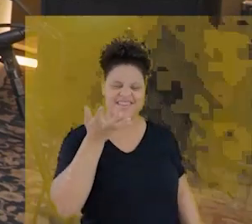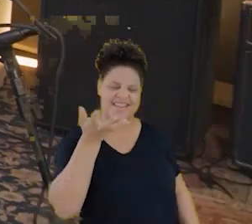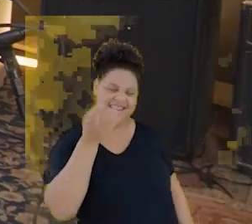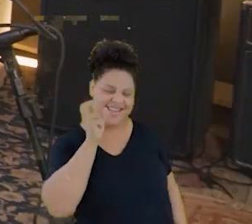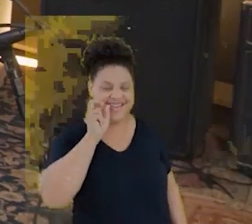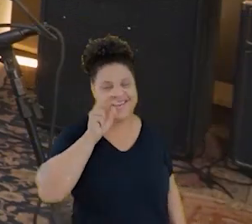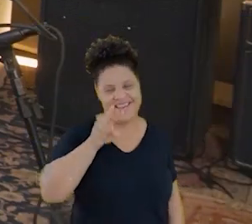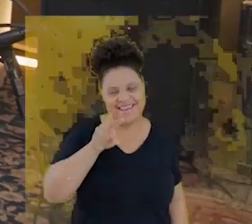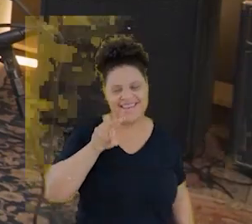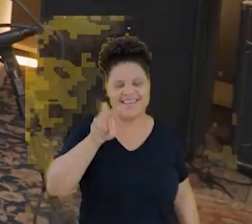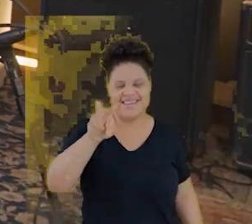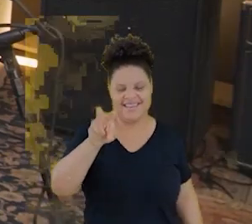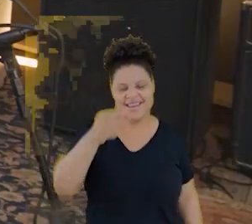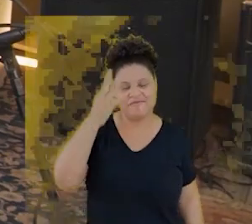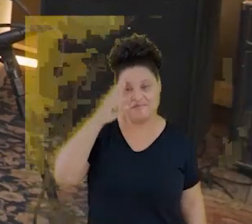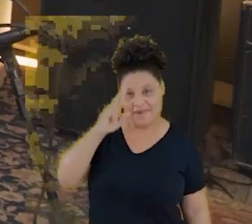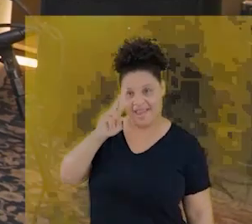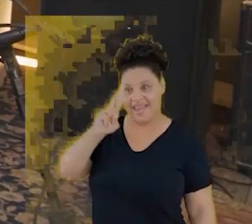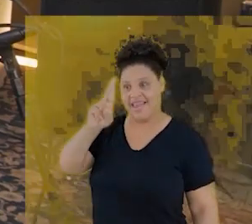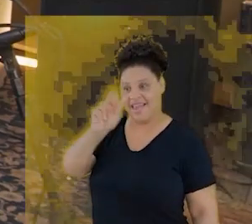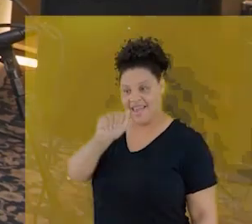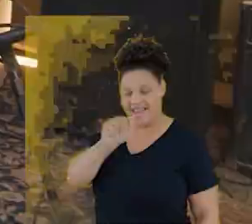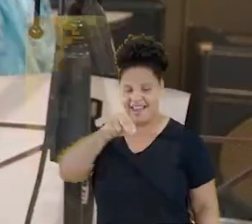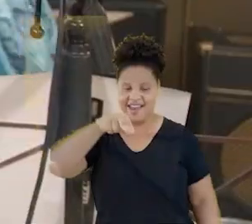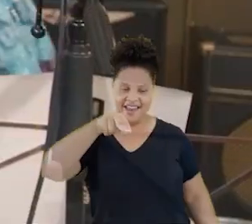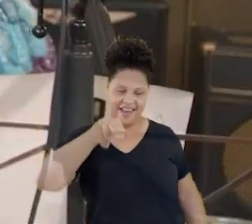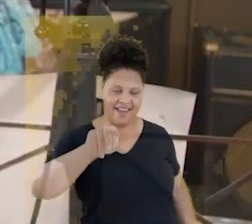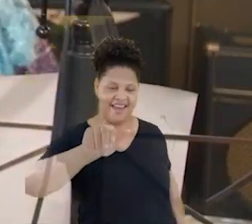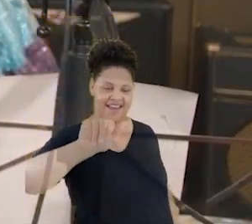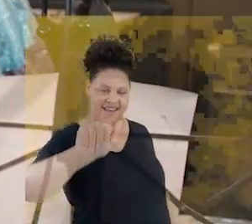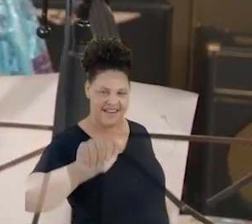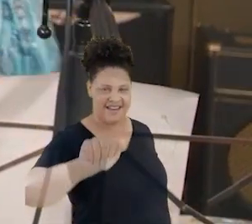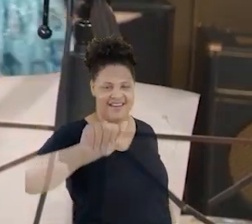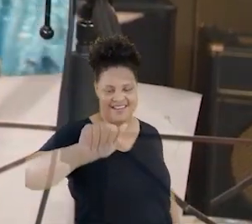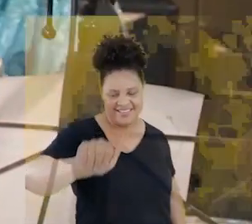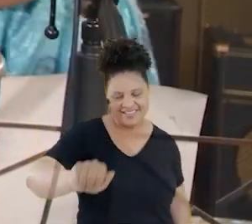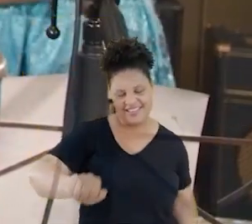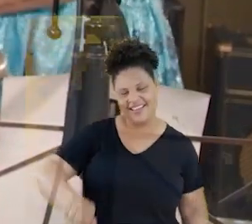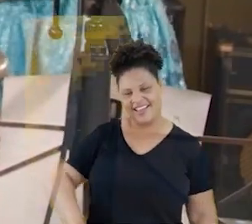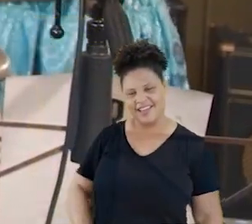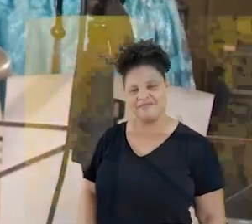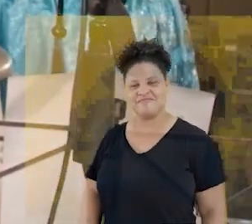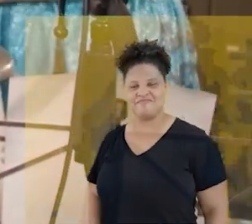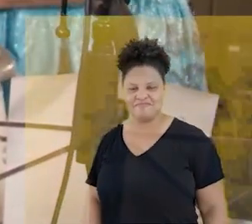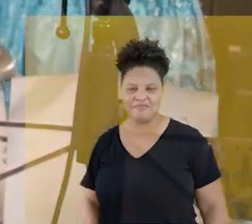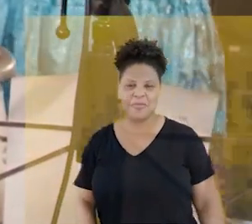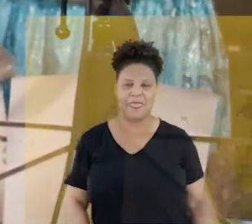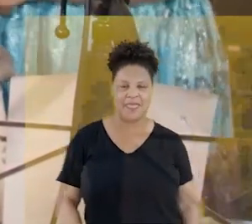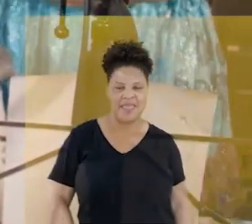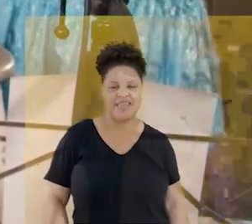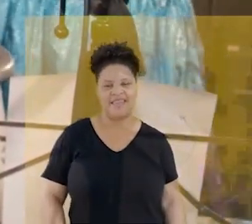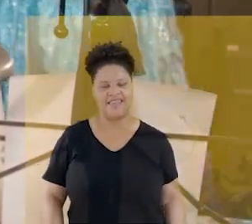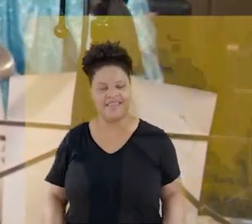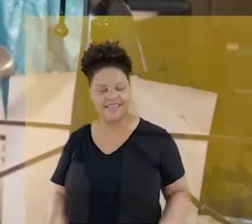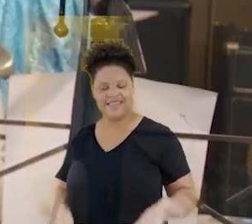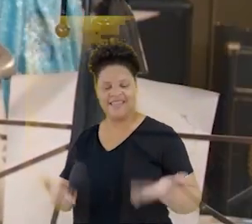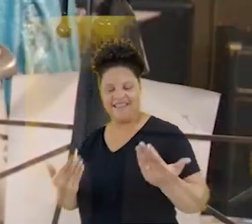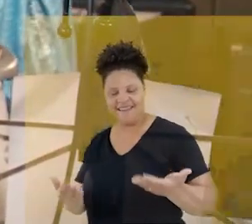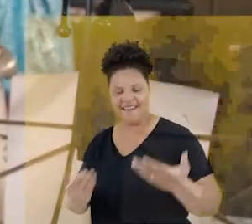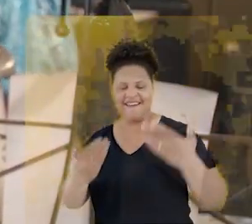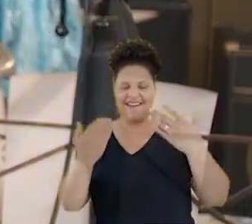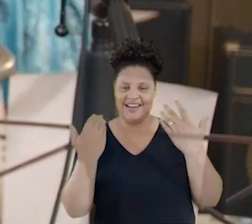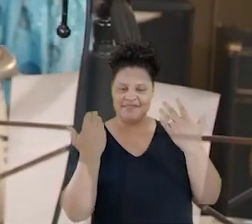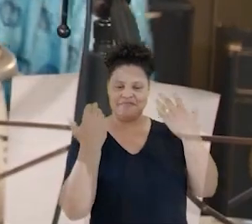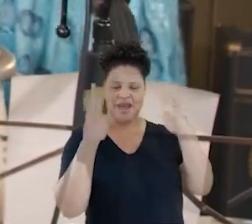quero ver. Extra Ana, corpo novo de longo, Ipiranga engordido, onde? Salve,